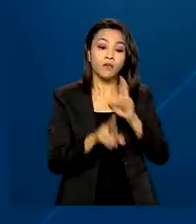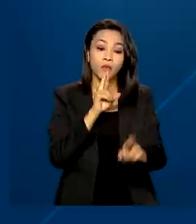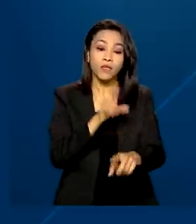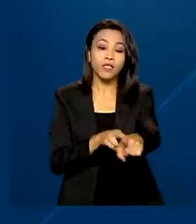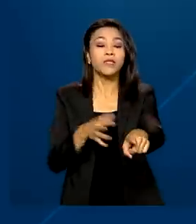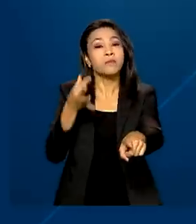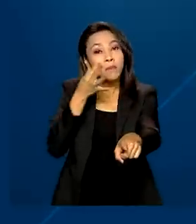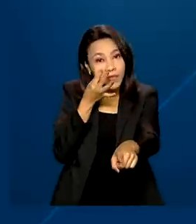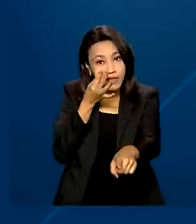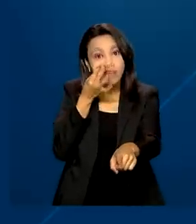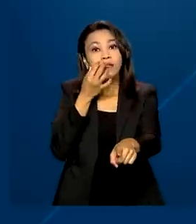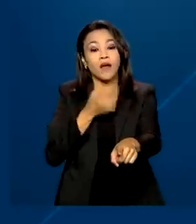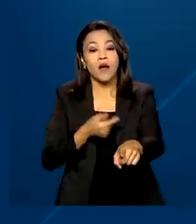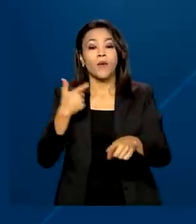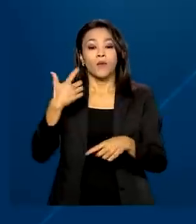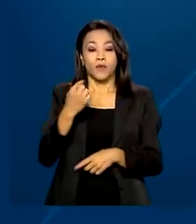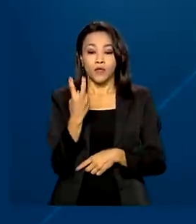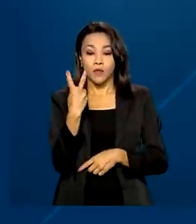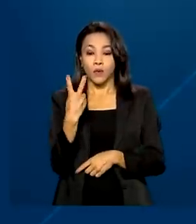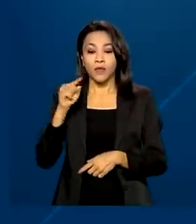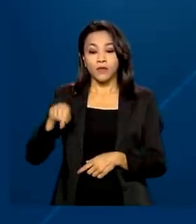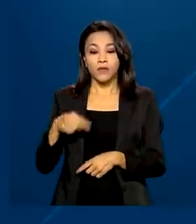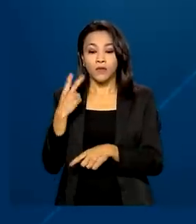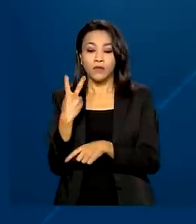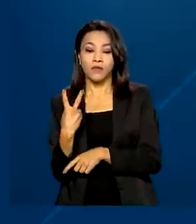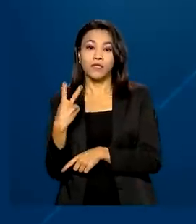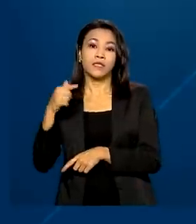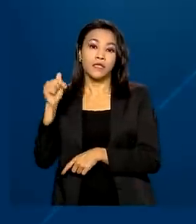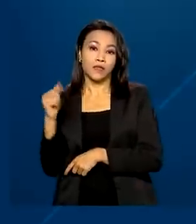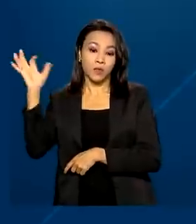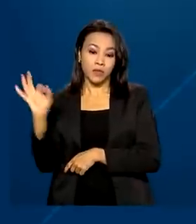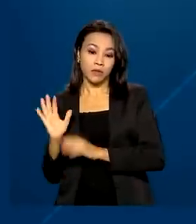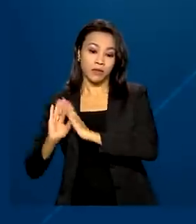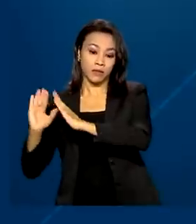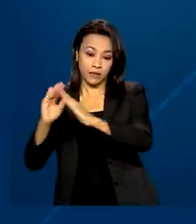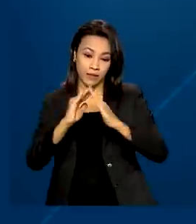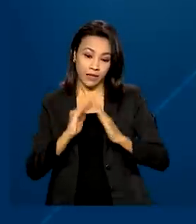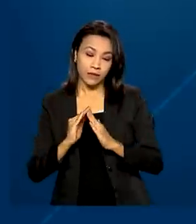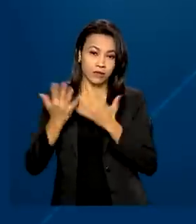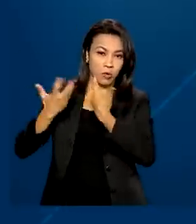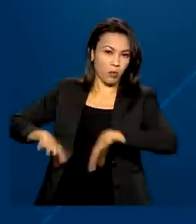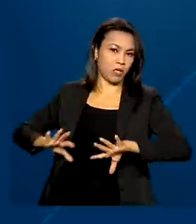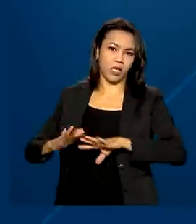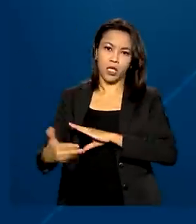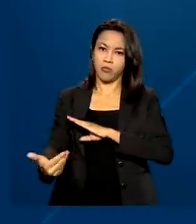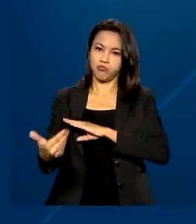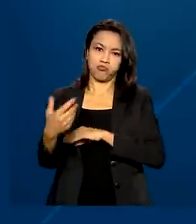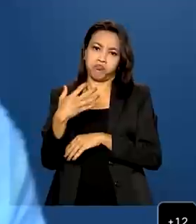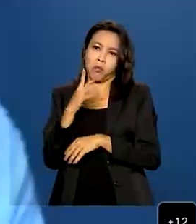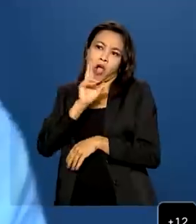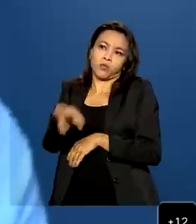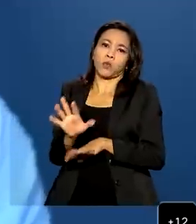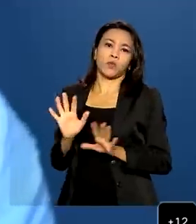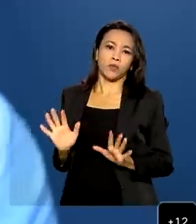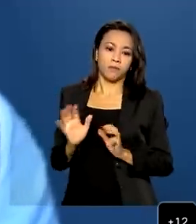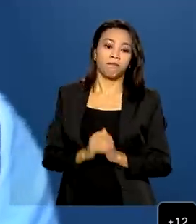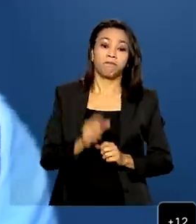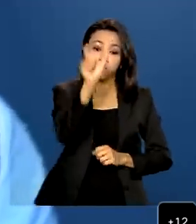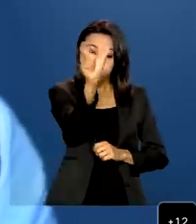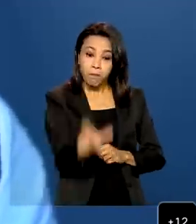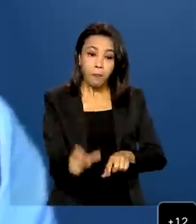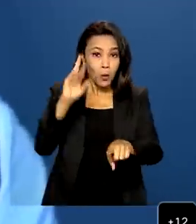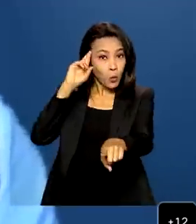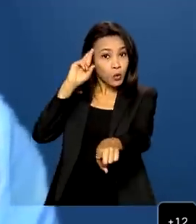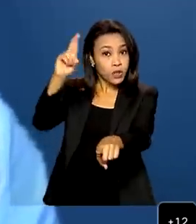forma presencial e 2,27% dos domicílios se recusaram a respondê-los. O diretor de